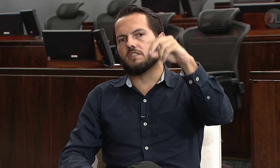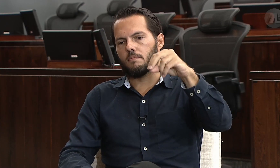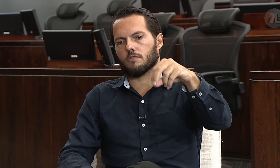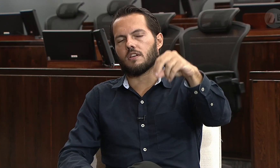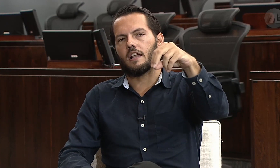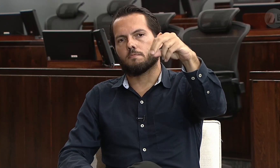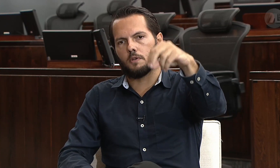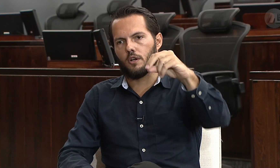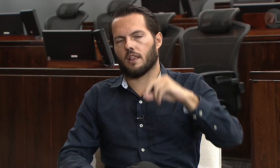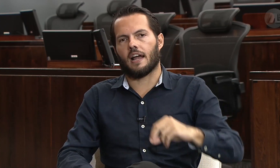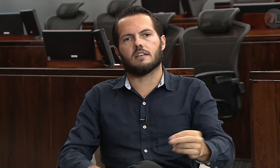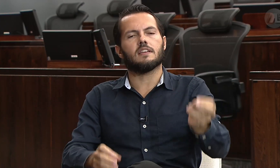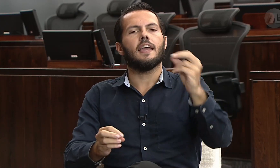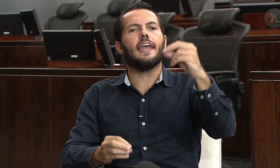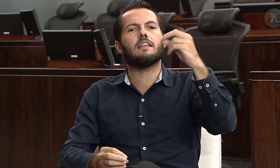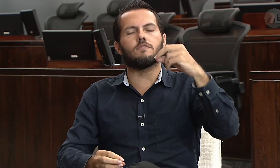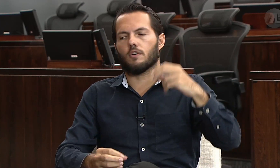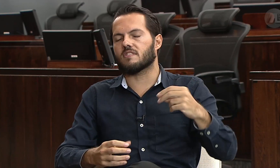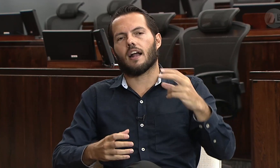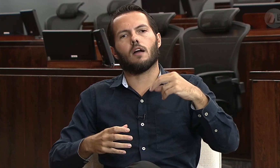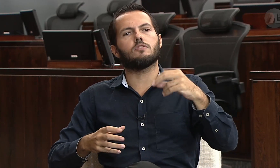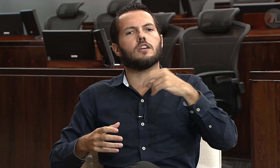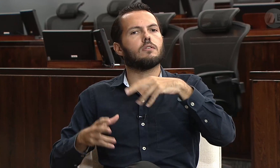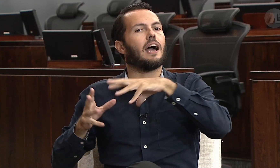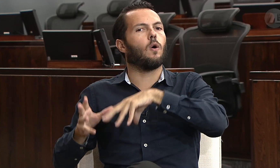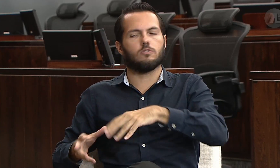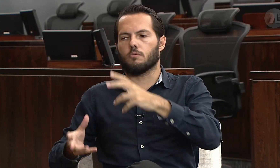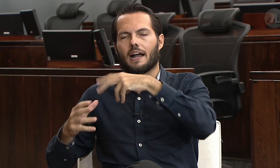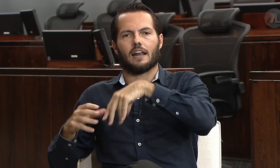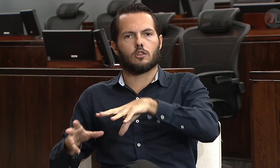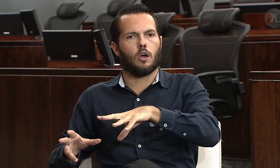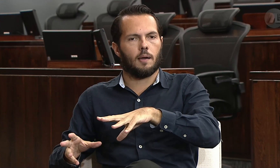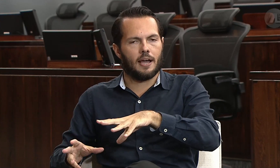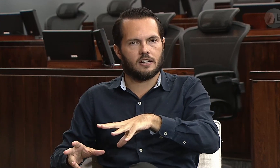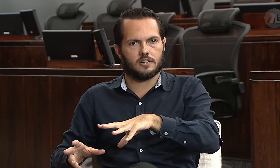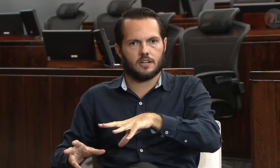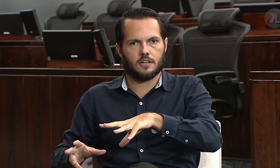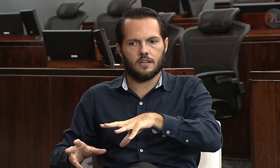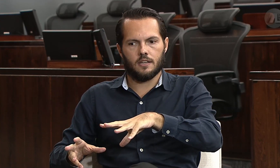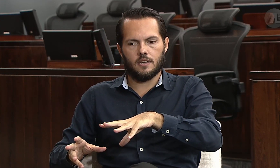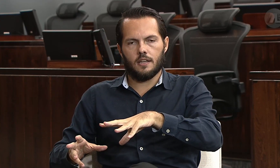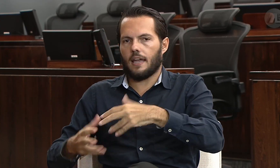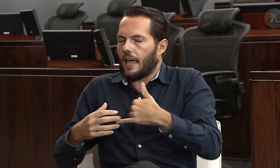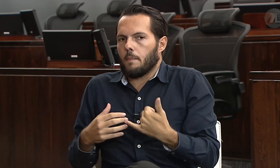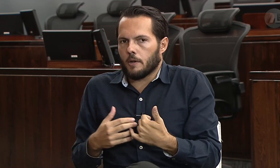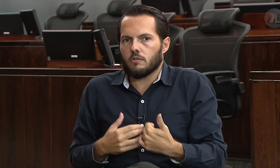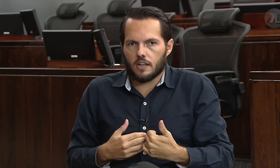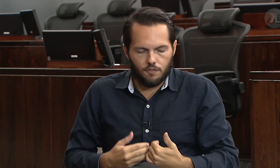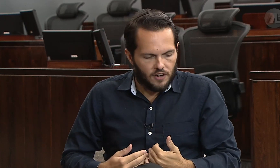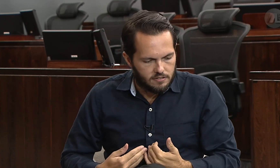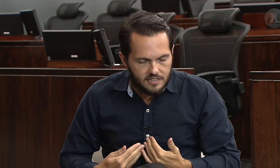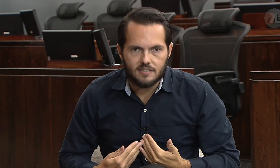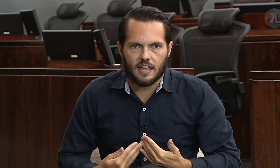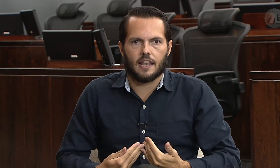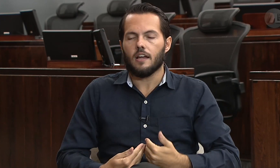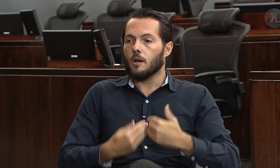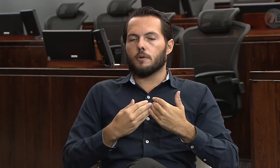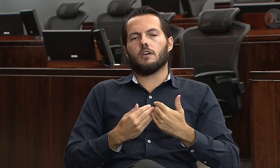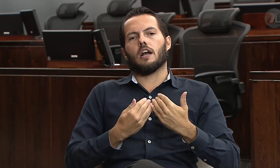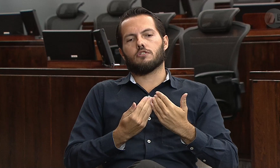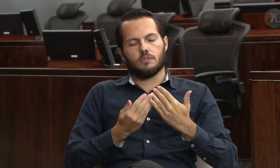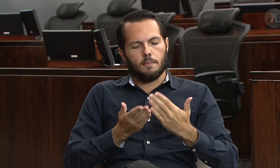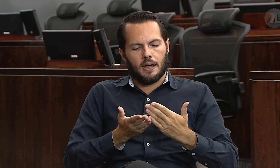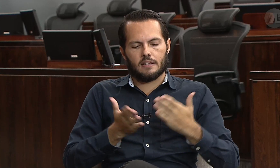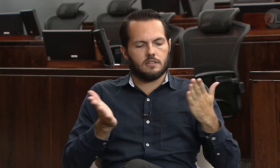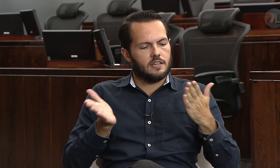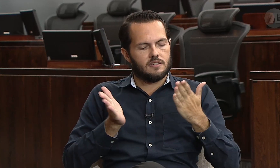necessidade de investimentos em áreas prioritárias, eles vão sacar o dinheiro da onde? De uma cartola mágica? É a pergunta que eu faço sincera,